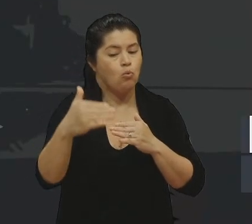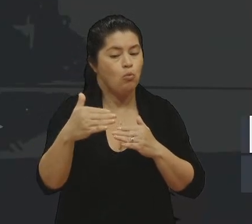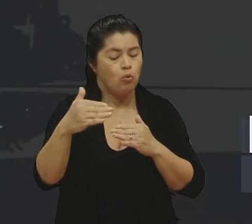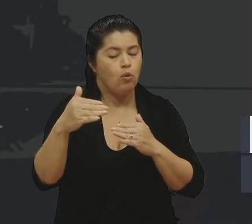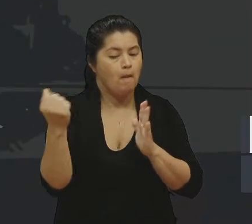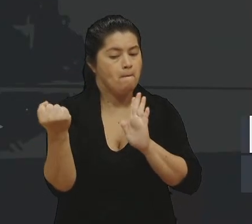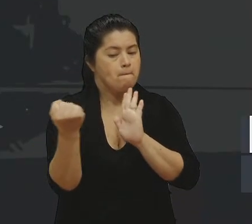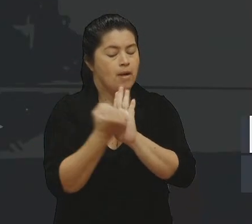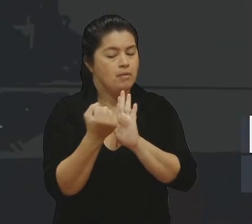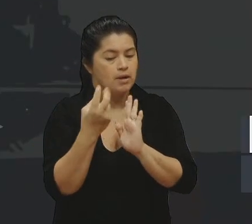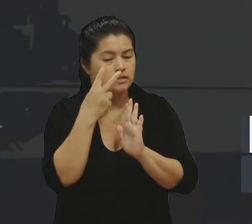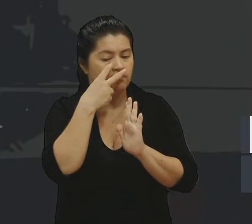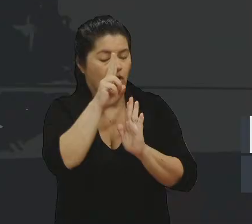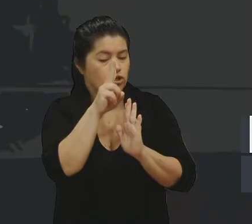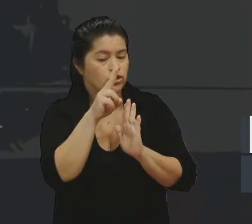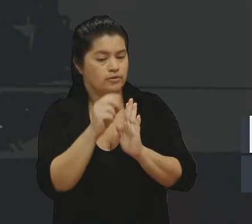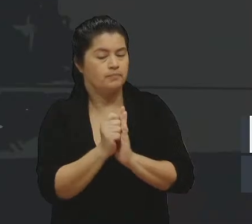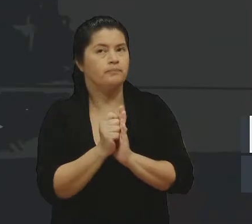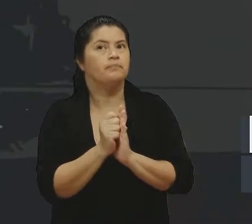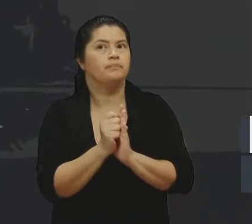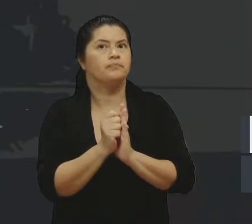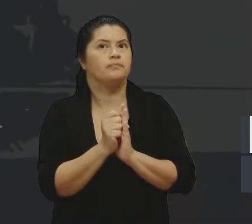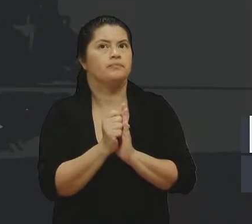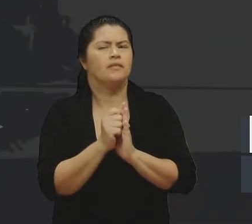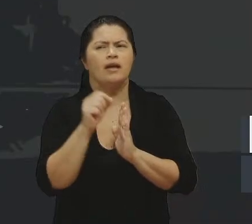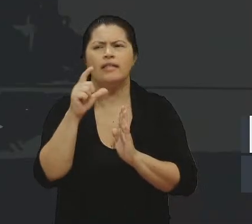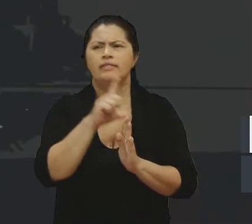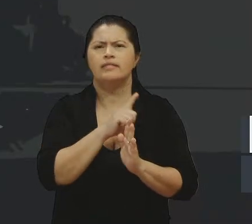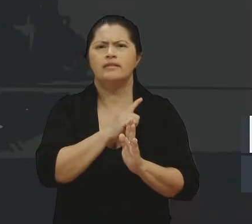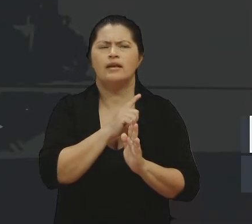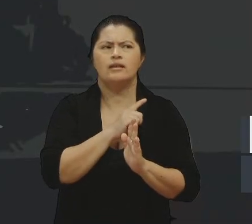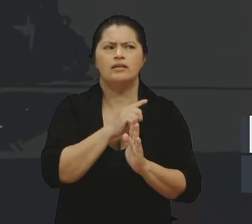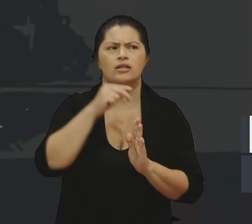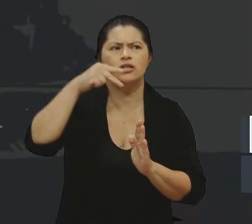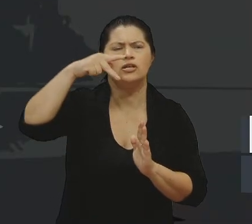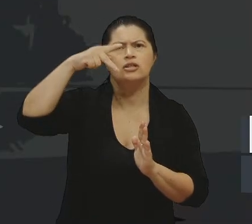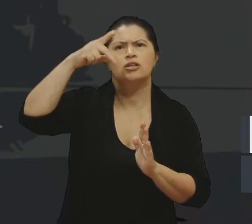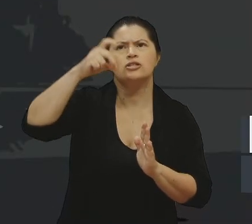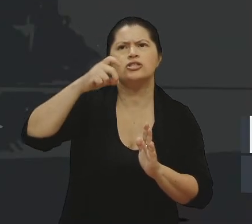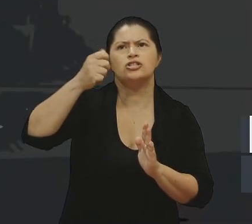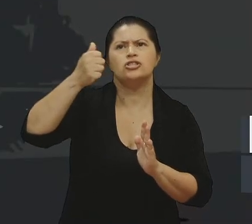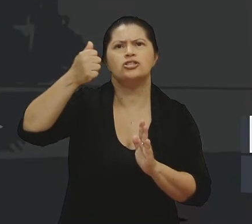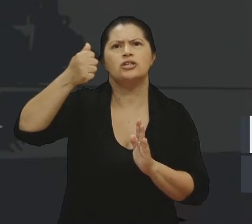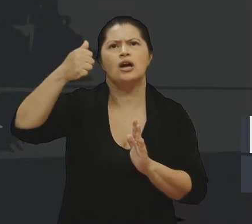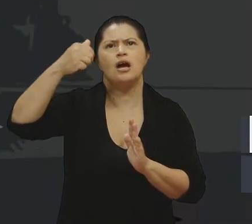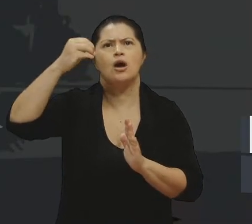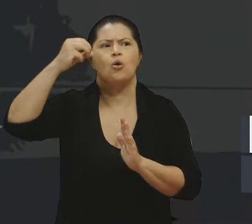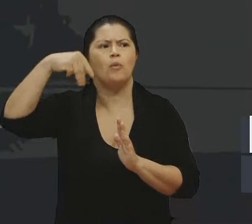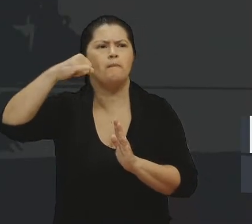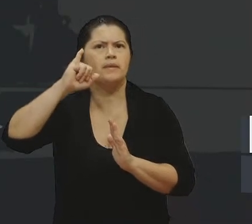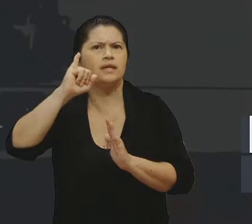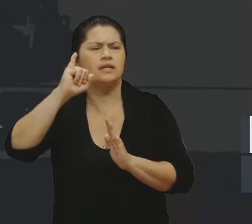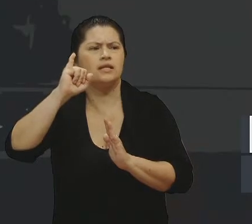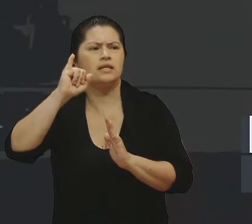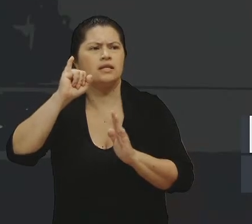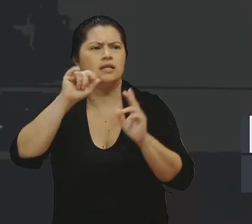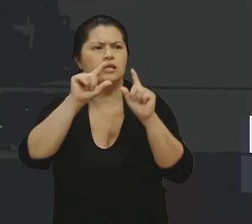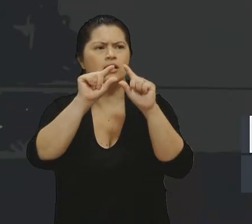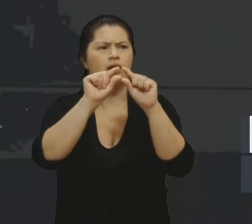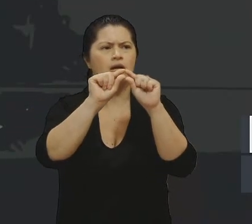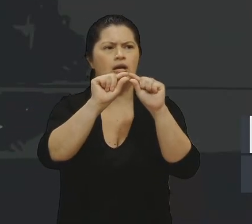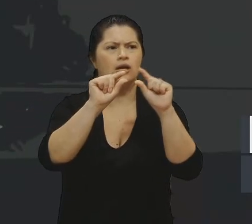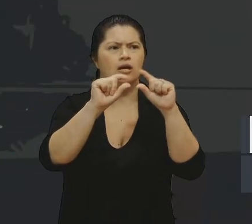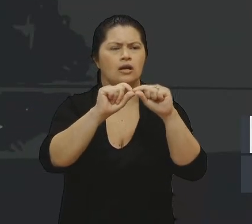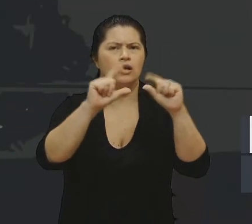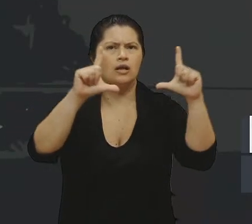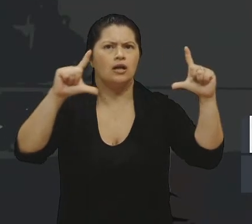marca. E alguém aqui usa a Xiaomi? Ah, pelo menos um. É só um mesmo? Tá, porque é importante